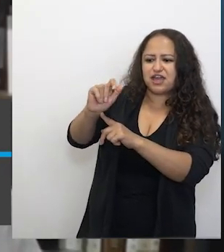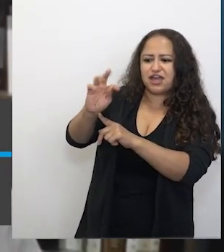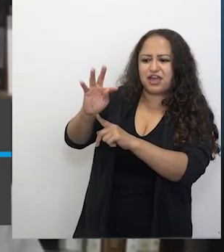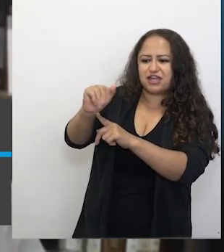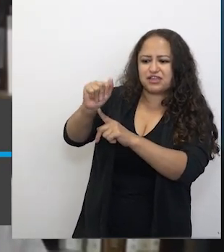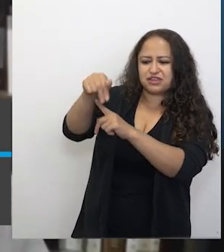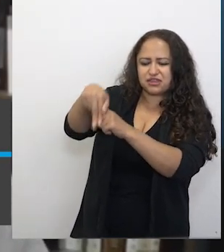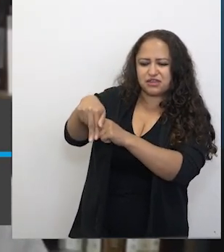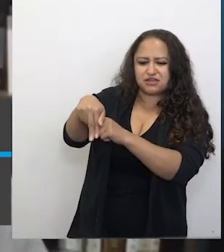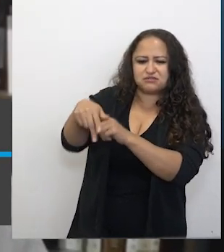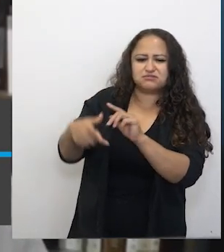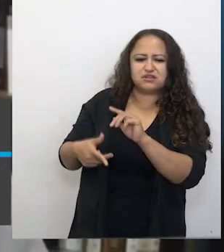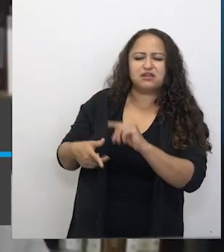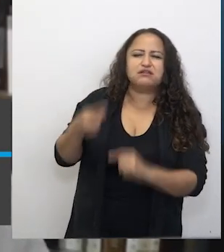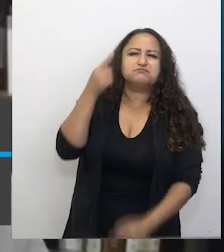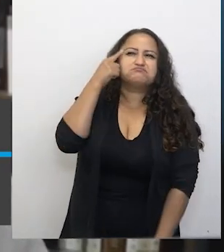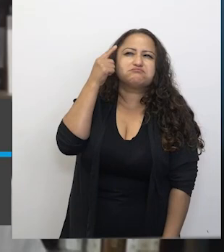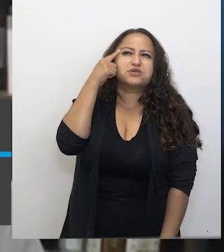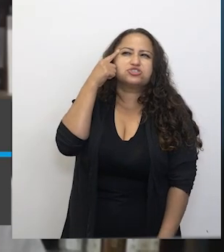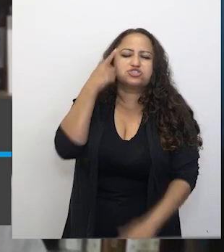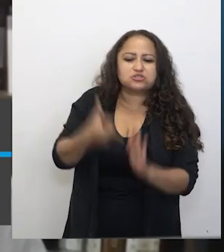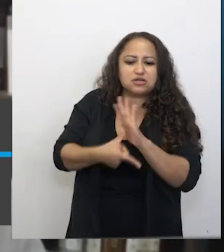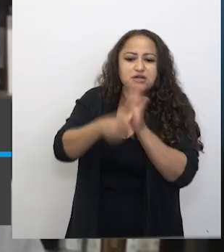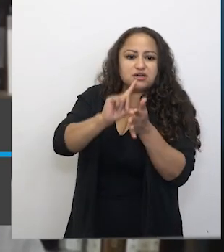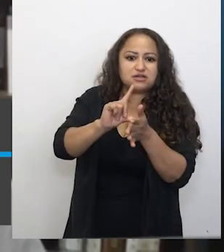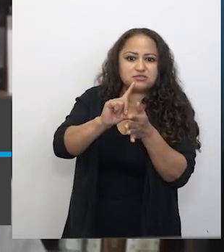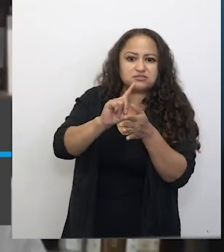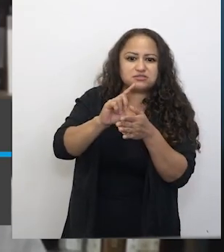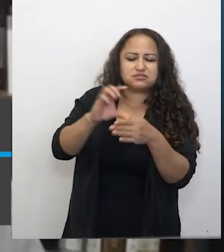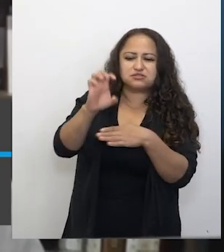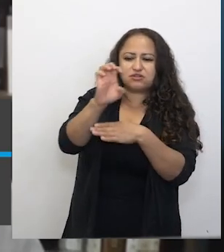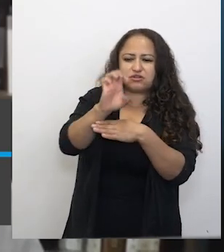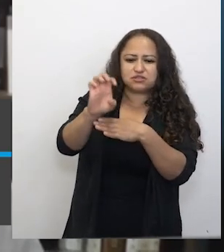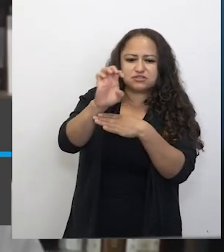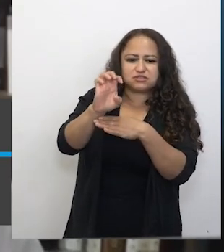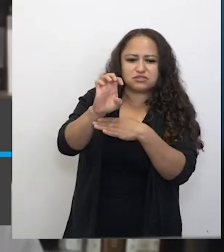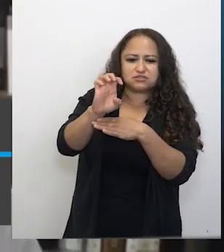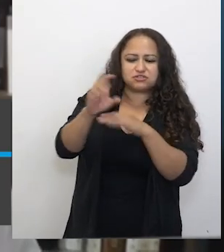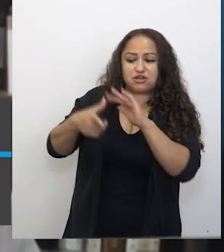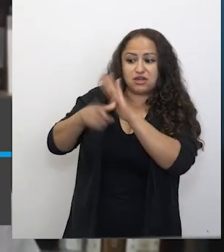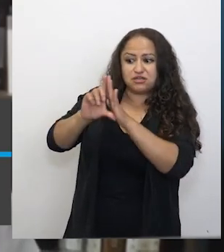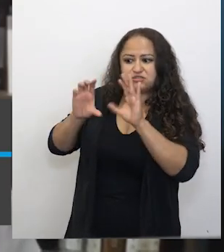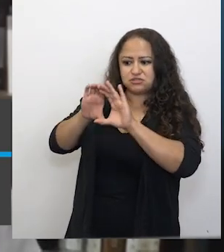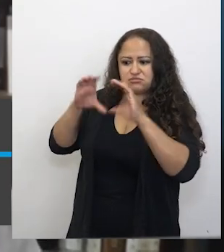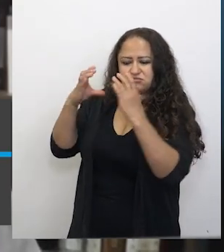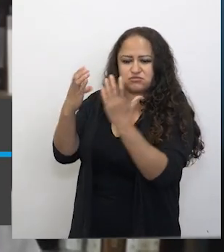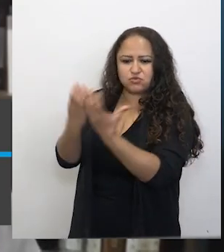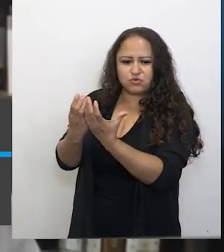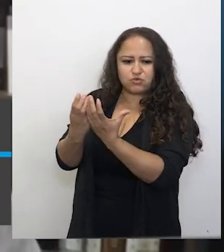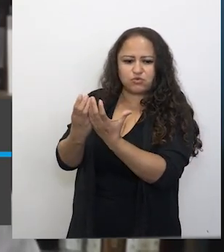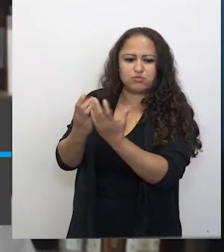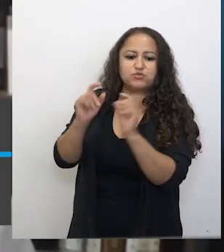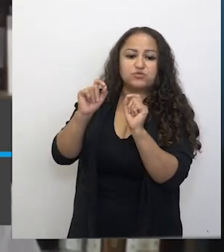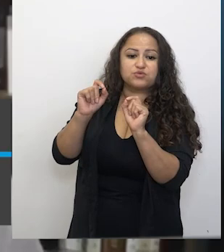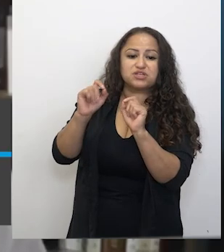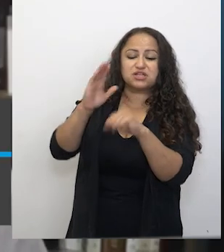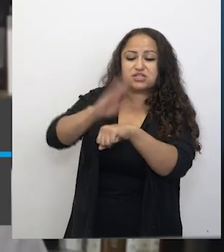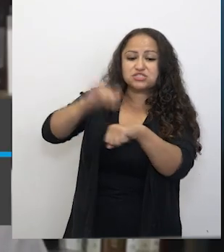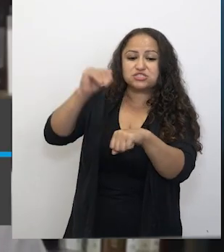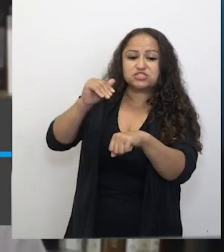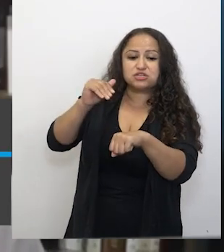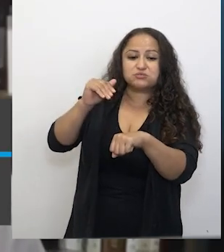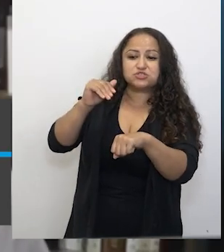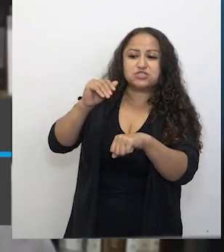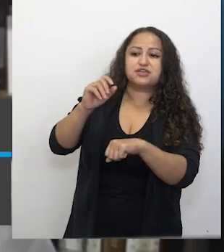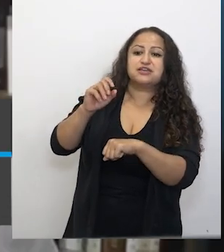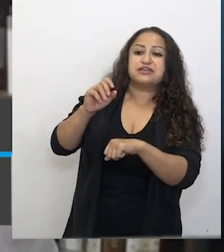Estado antes, né, de uma civilização, antes de uma sociedade como é estabelecida hoje, o que ele chama de Estado